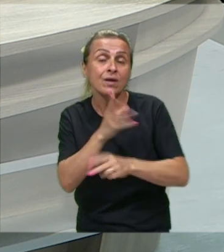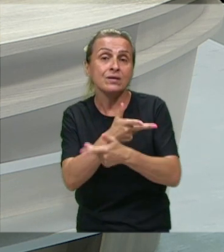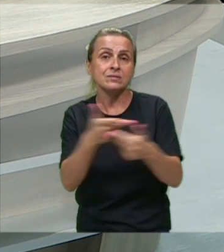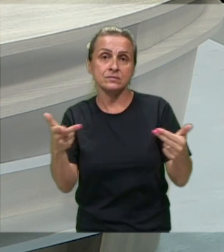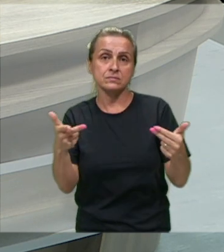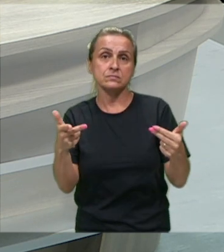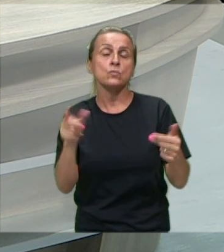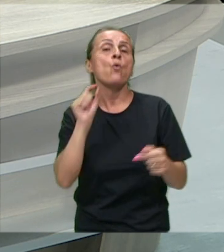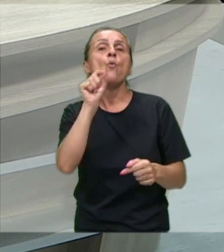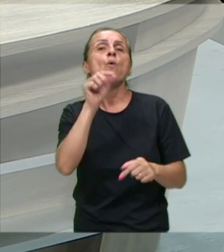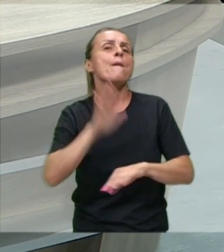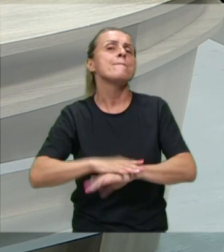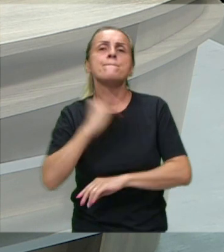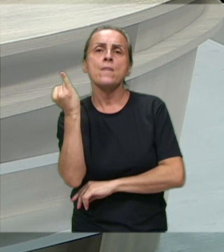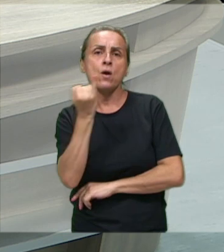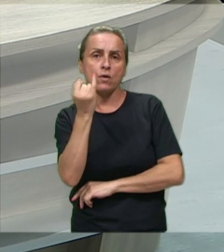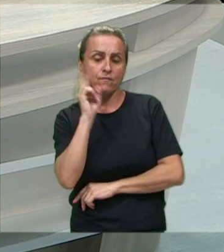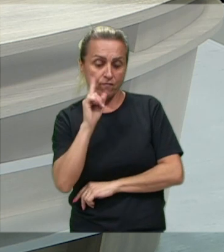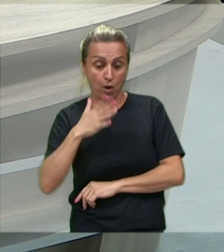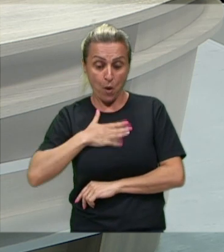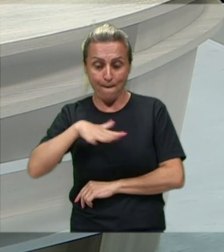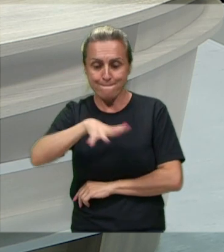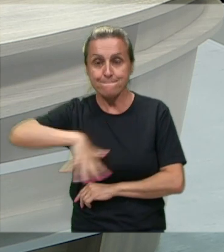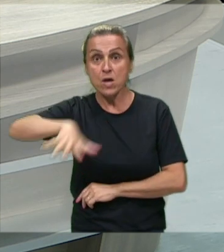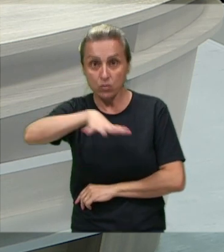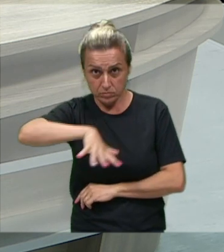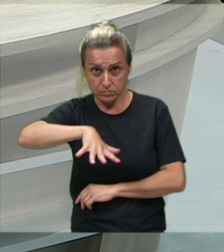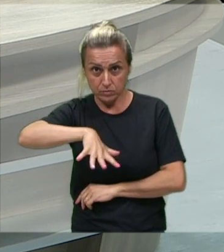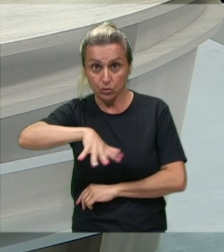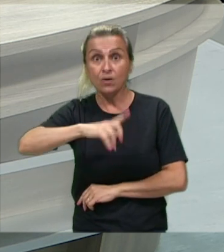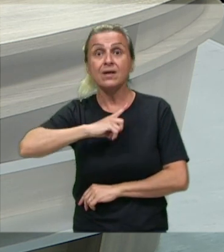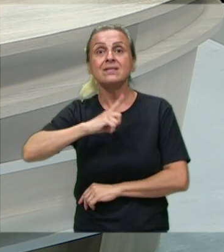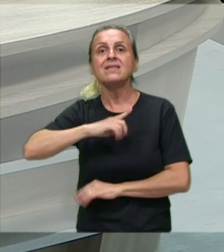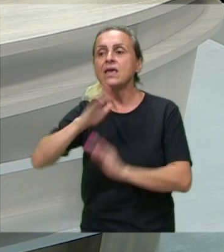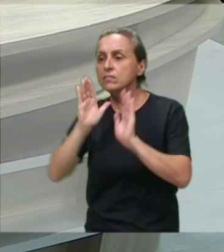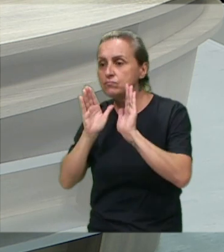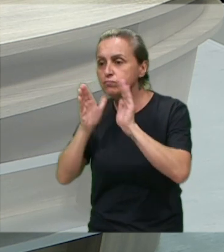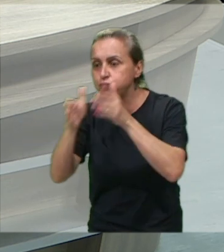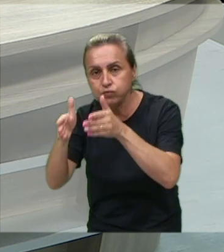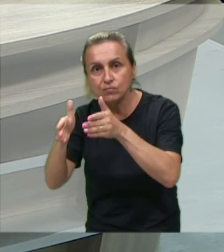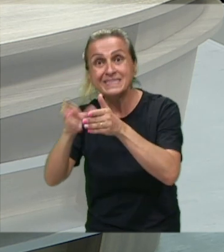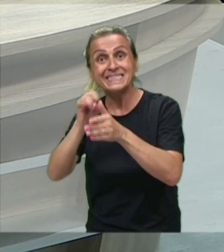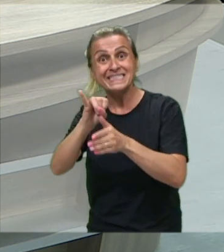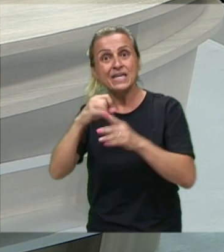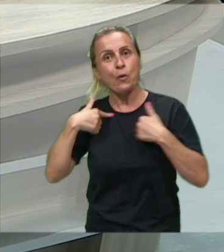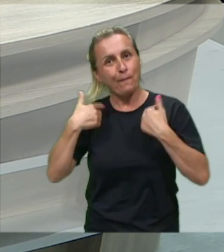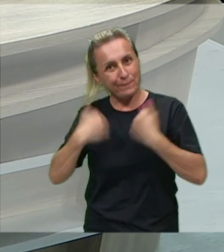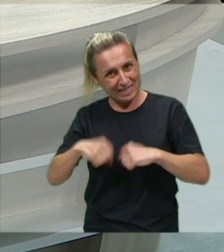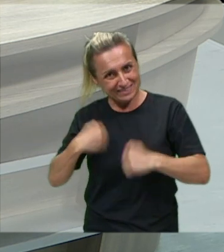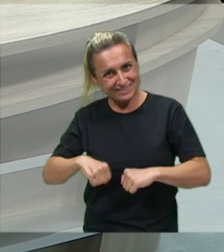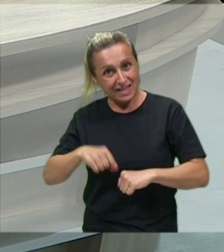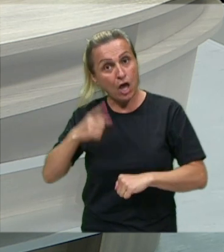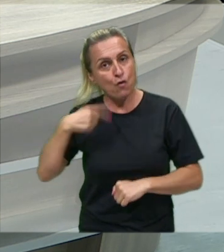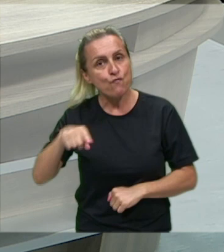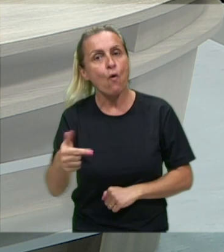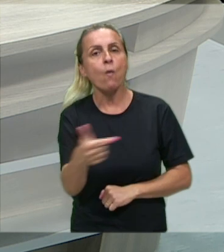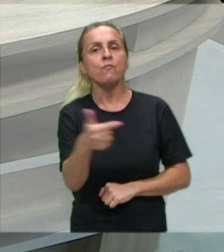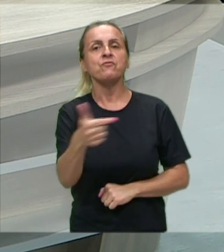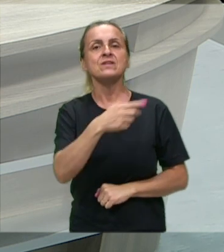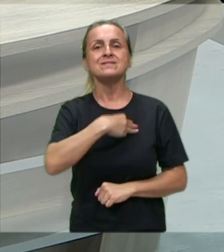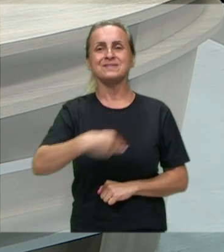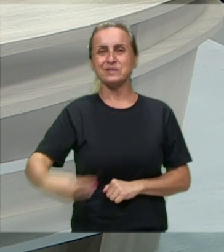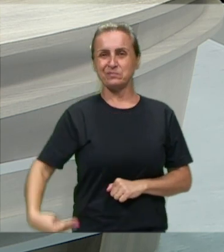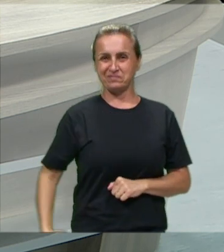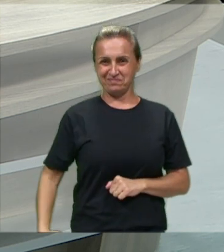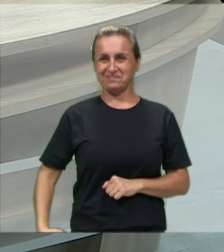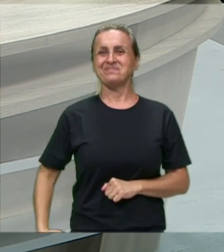o departamento nosso, quem eu vou tratar, eu tenho um canal direto. E se eu precisar, eu vou até o vice-ministro. Com essa diretoria,